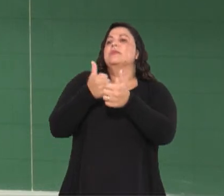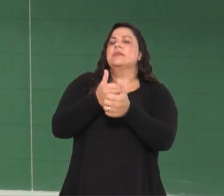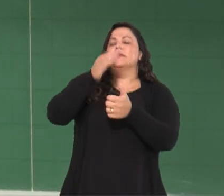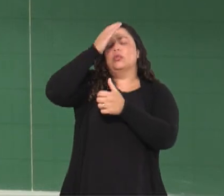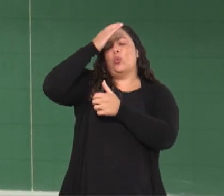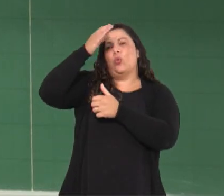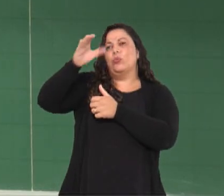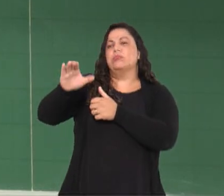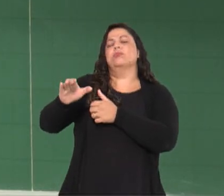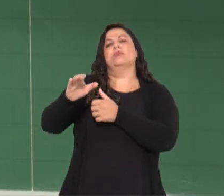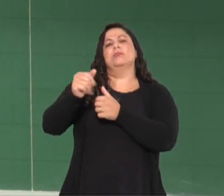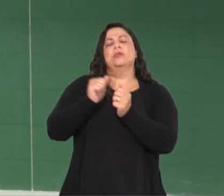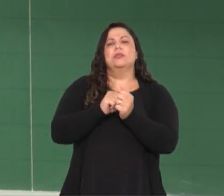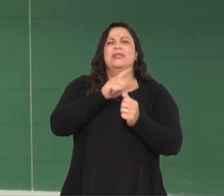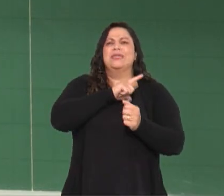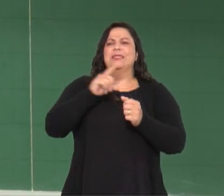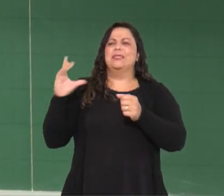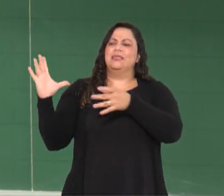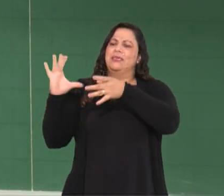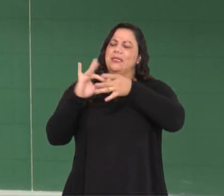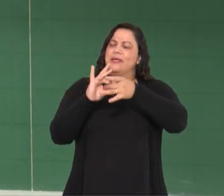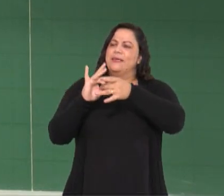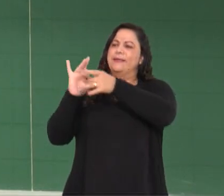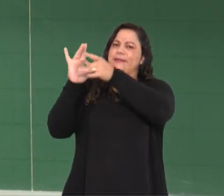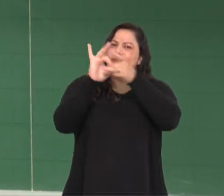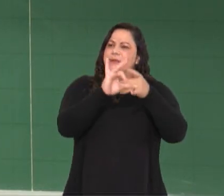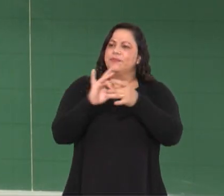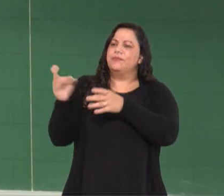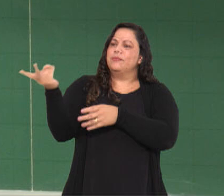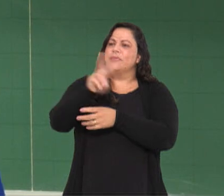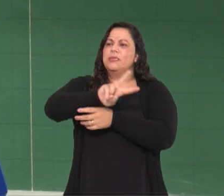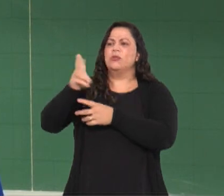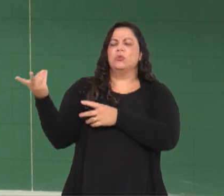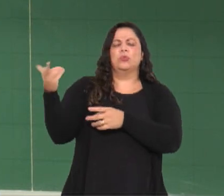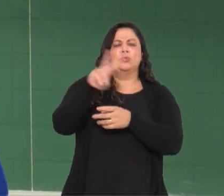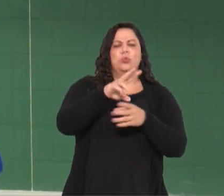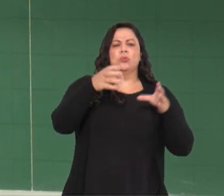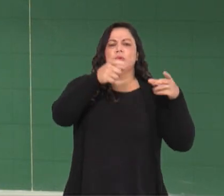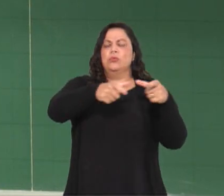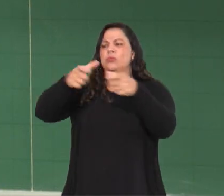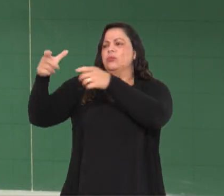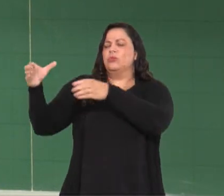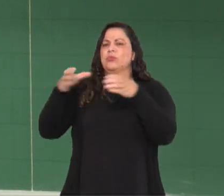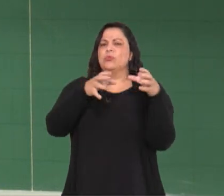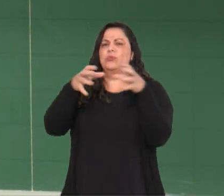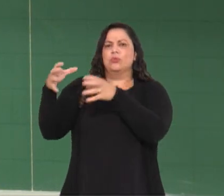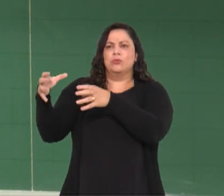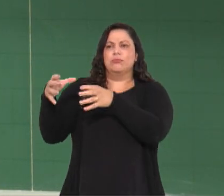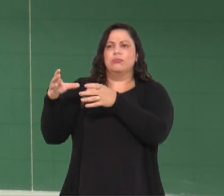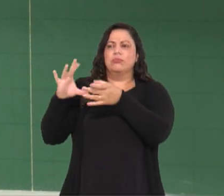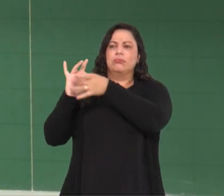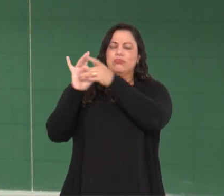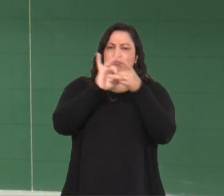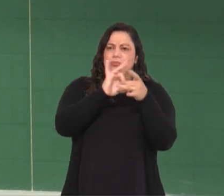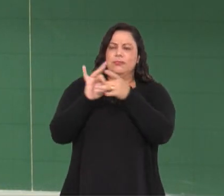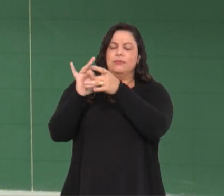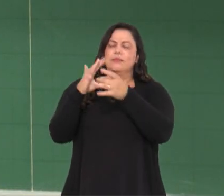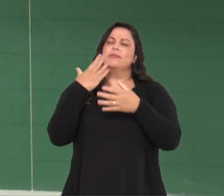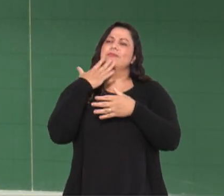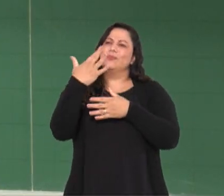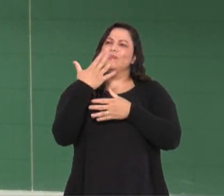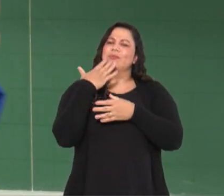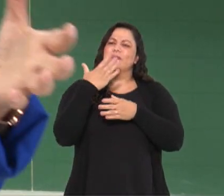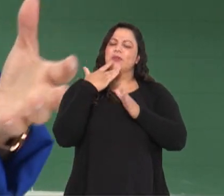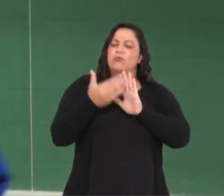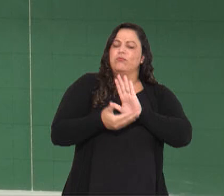aí uma comunicação entre as duas regiões, porque existiam exploração de ouro tanto lá no